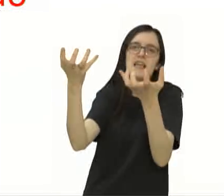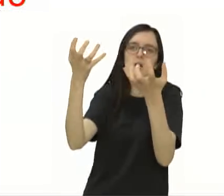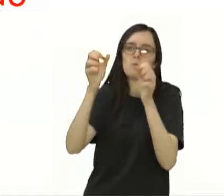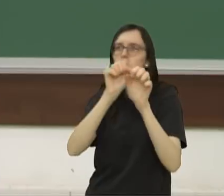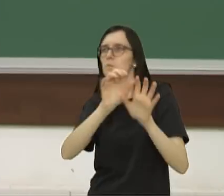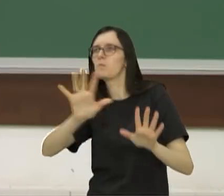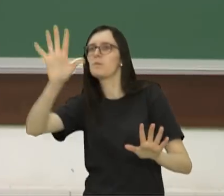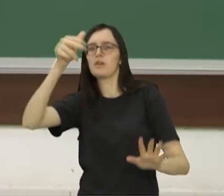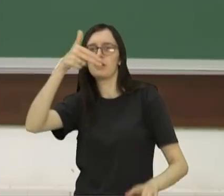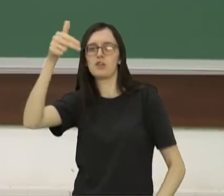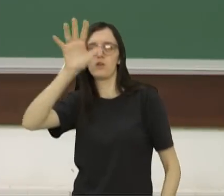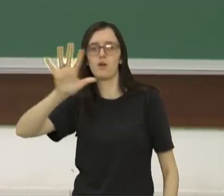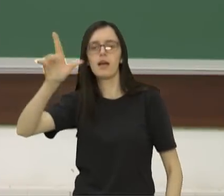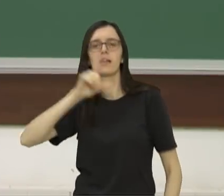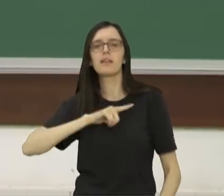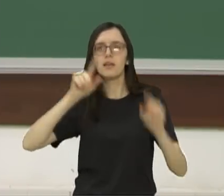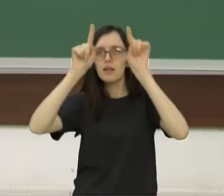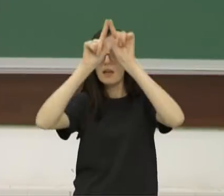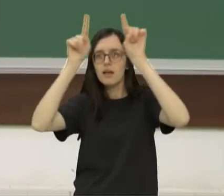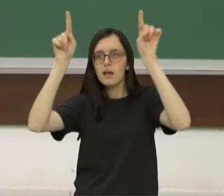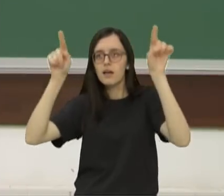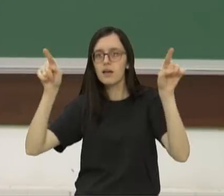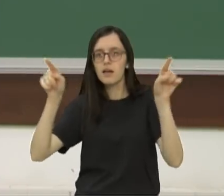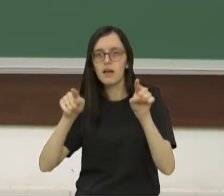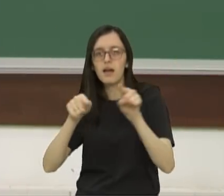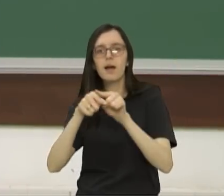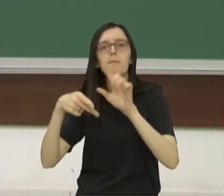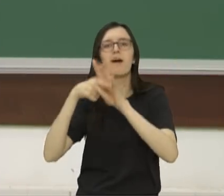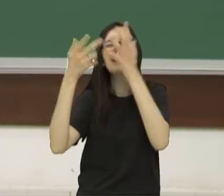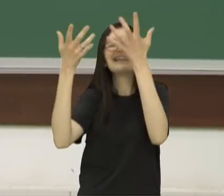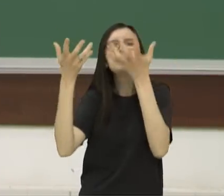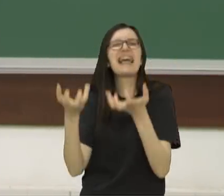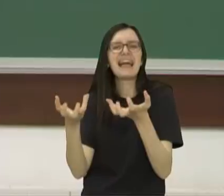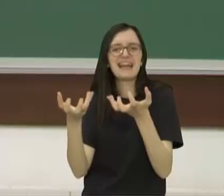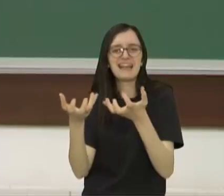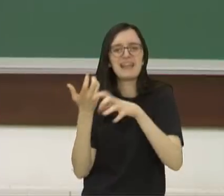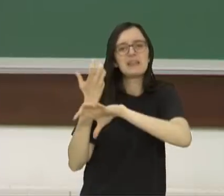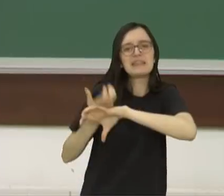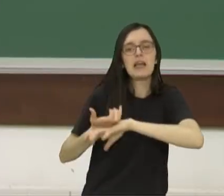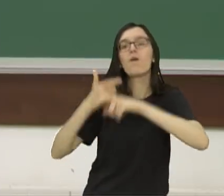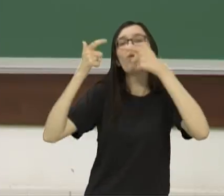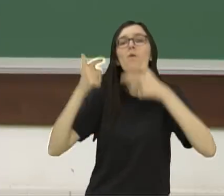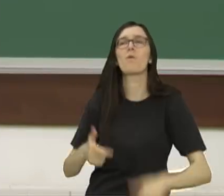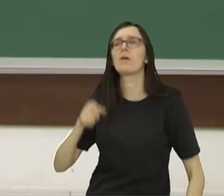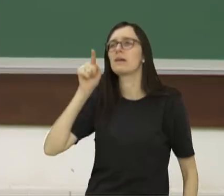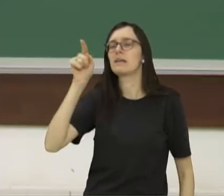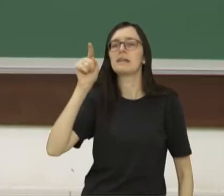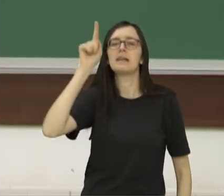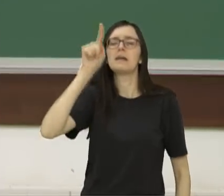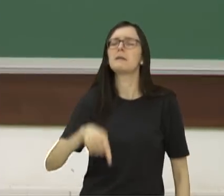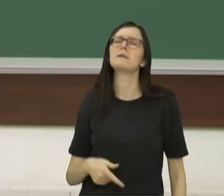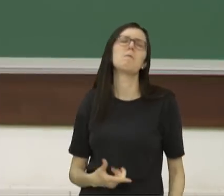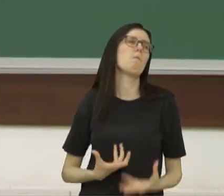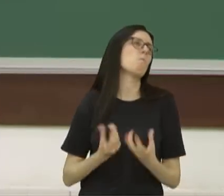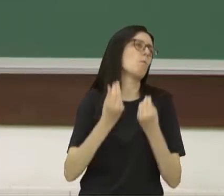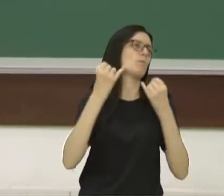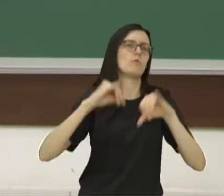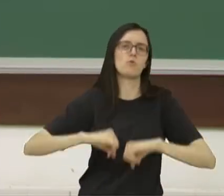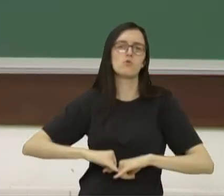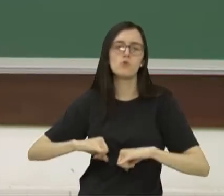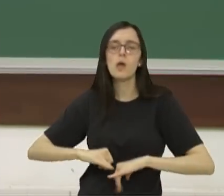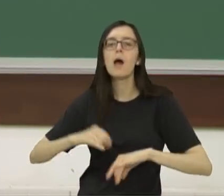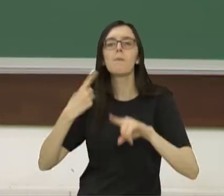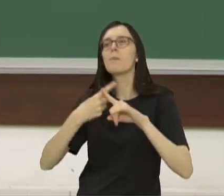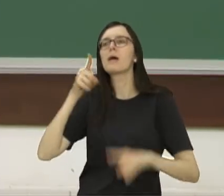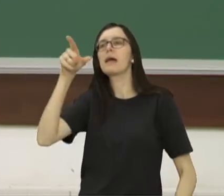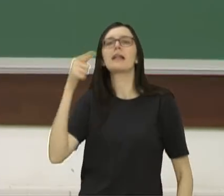né? Nós falamos ali do polígono das secas, né? Então lembra lá que o polígono das secas é uma região muito castigada, porque ela